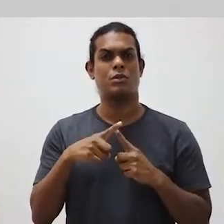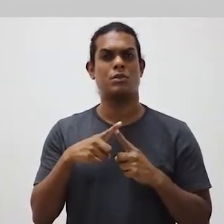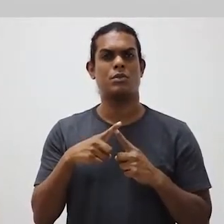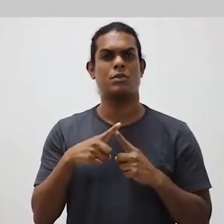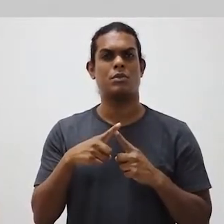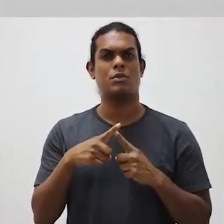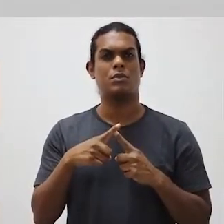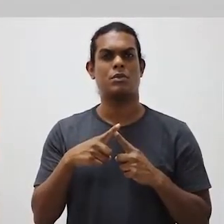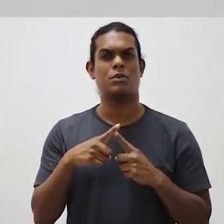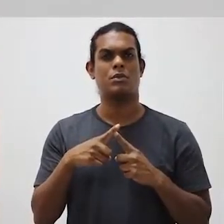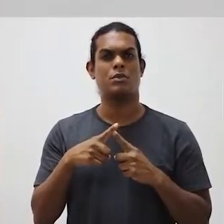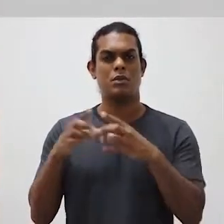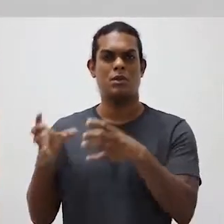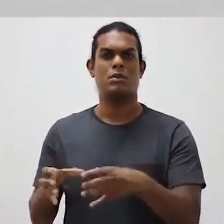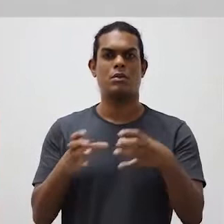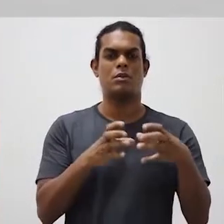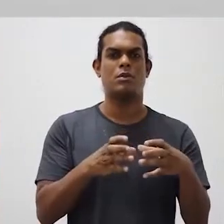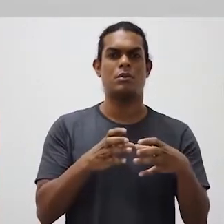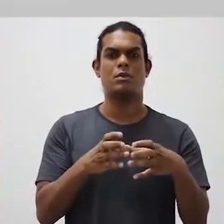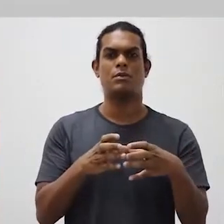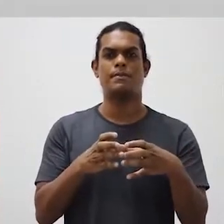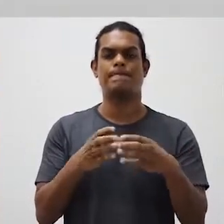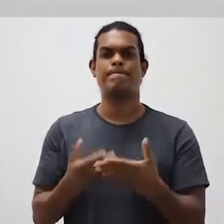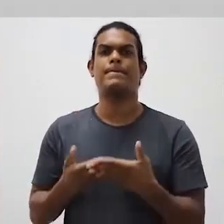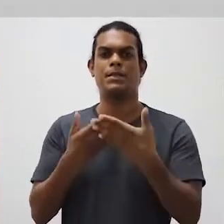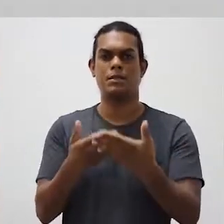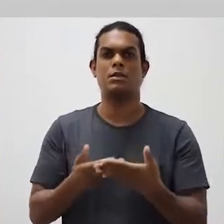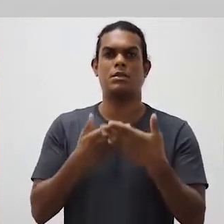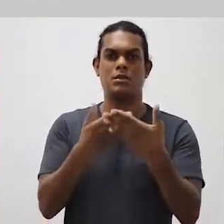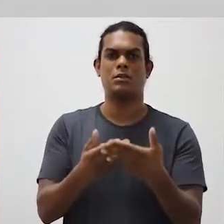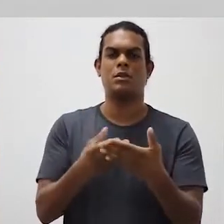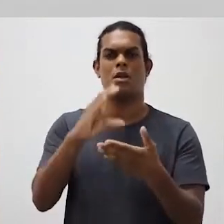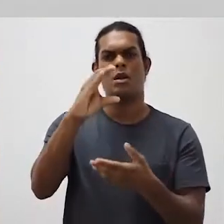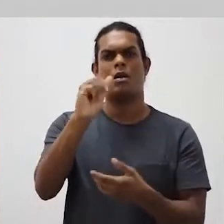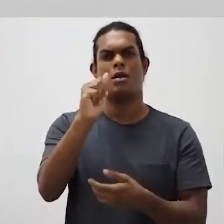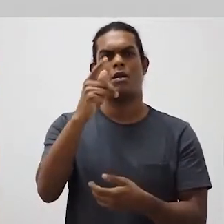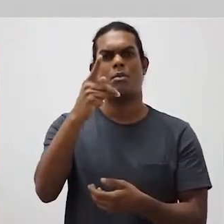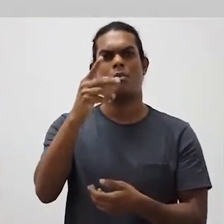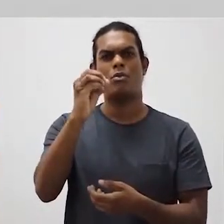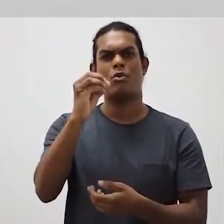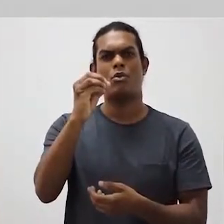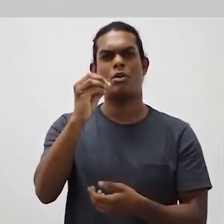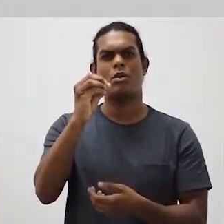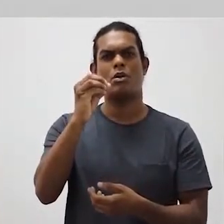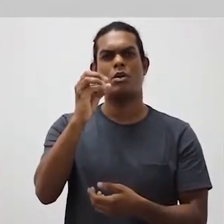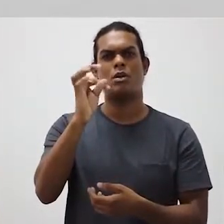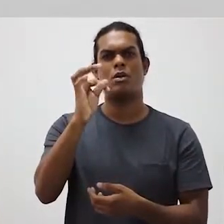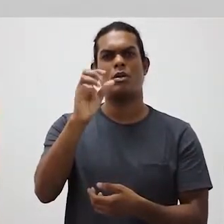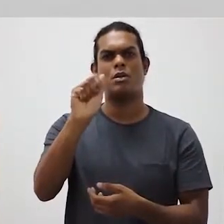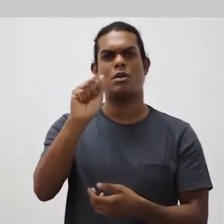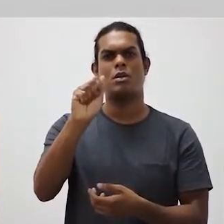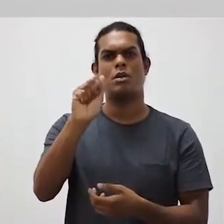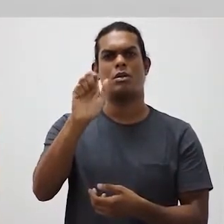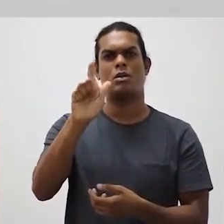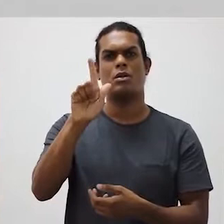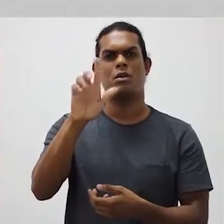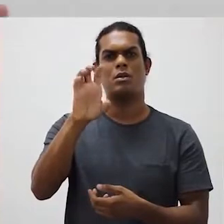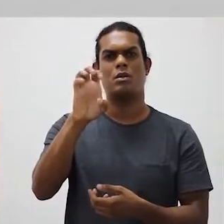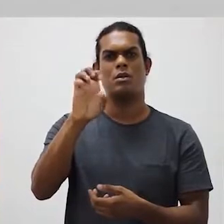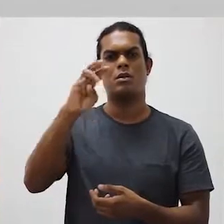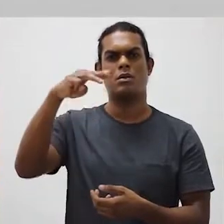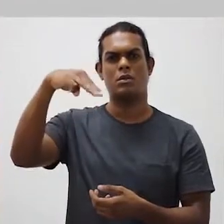transporte marítimo de cabotagem doméstica, cabotagem internacional, navegação de longa